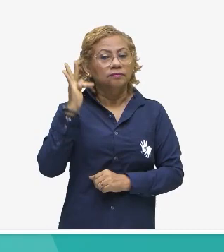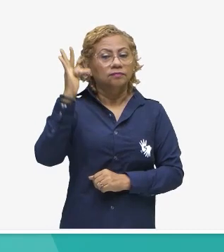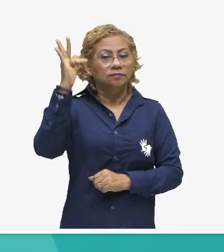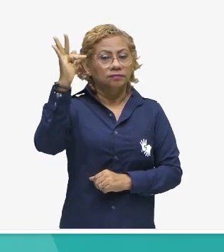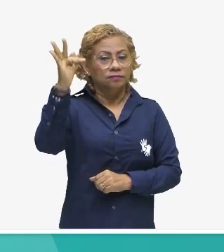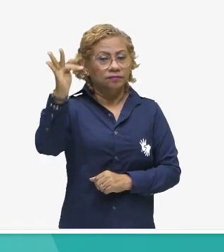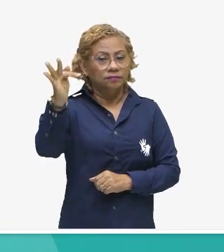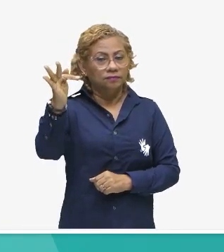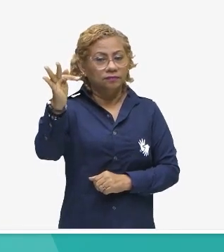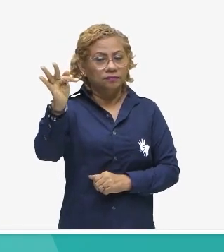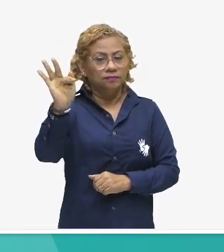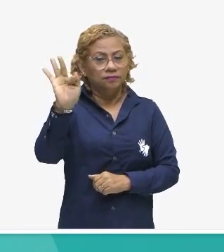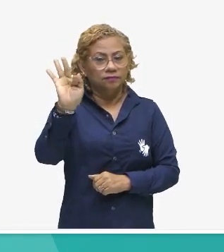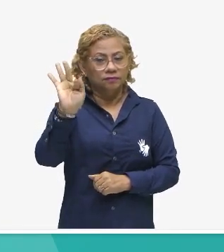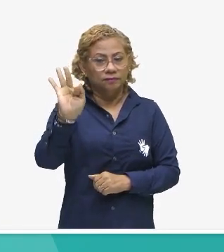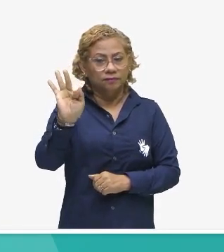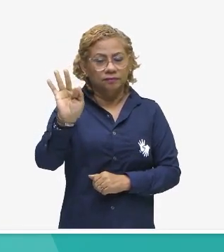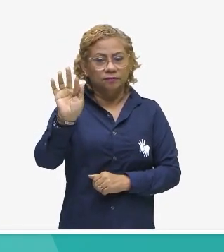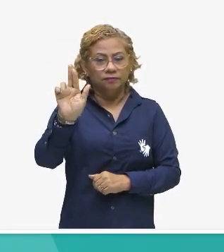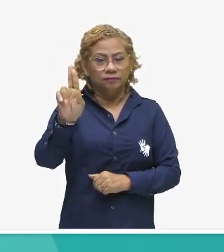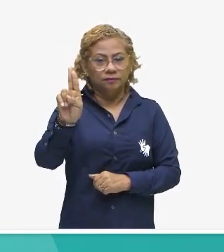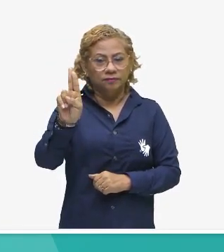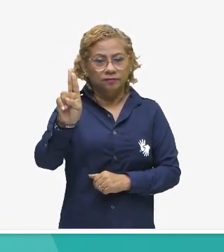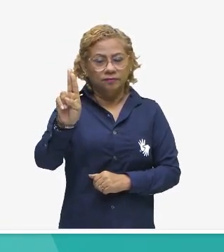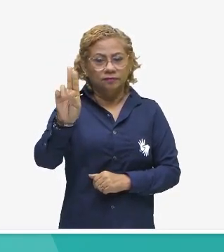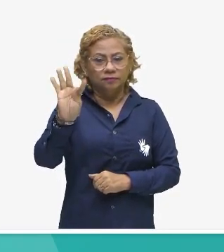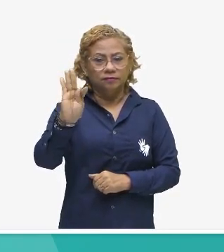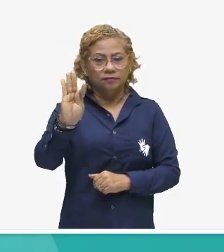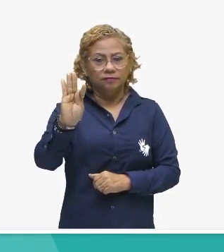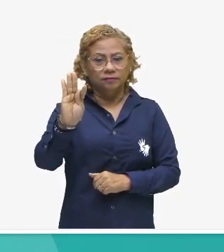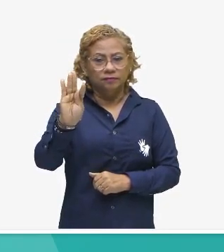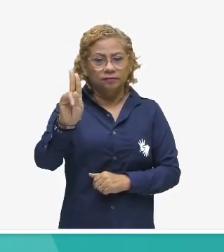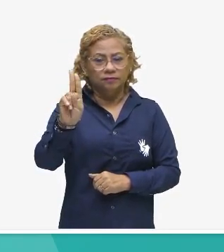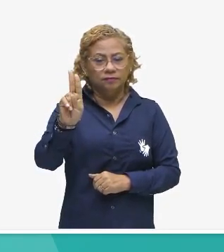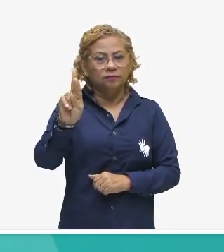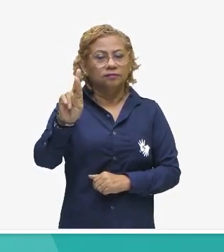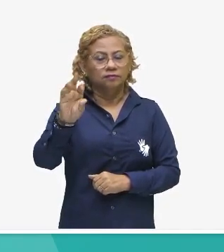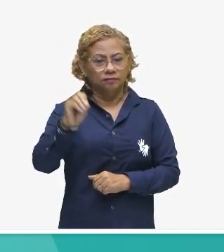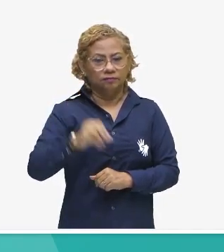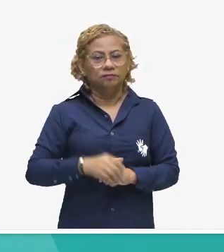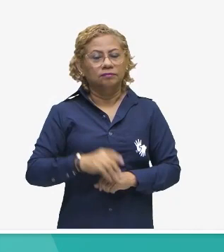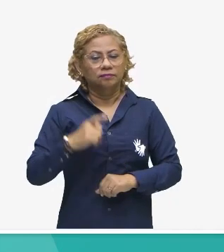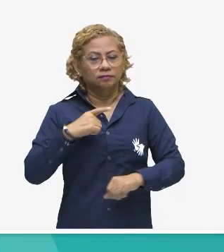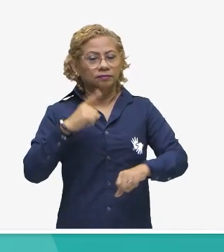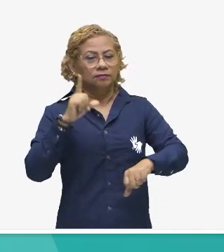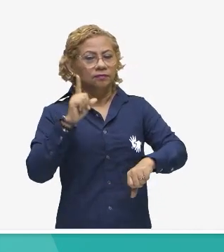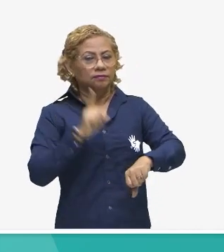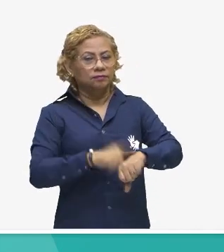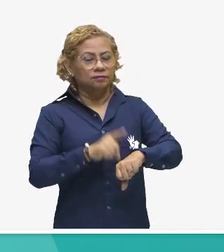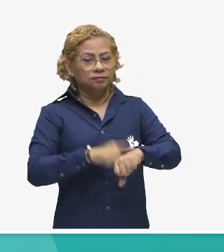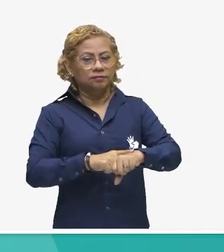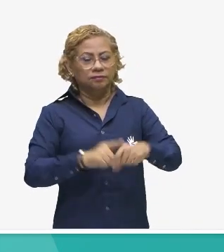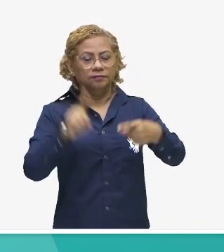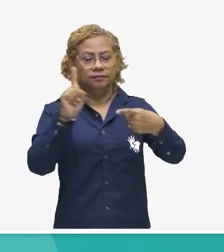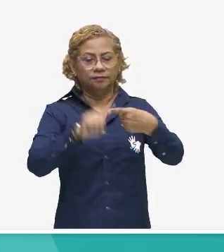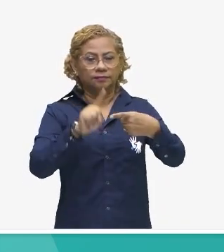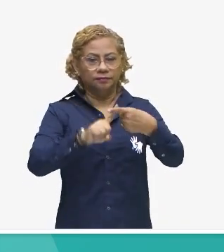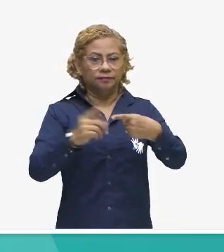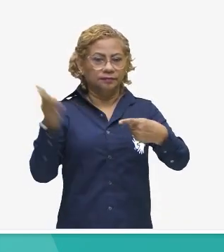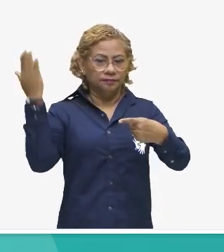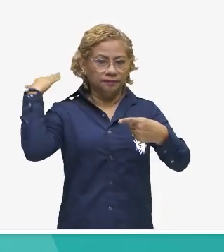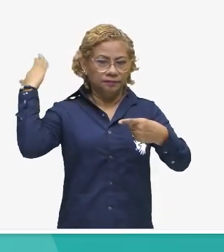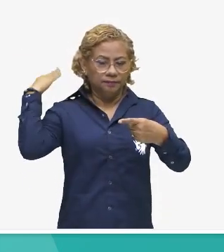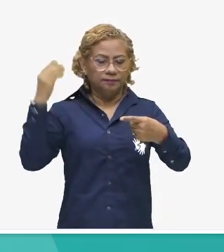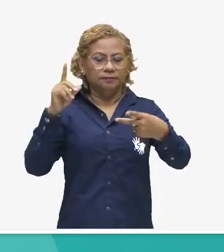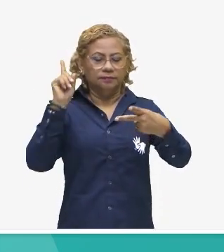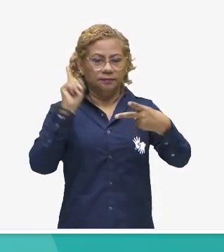de futuro. Então, nós temos os tempos, né, na classe gramatical,